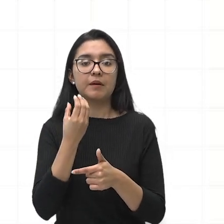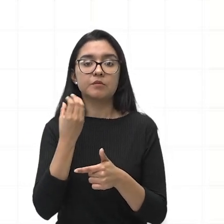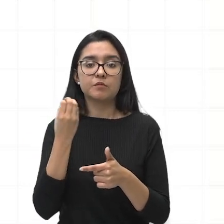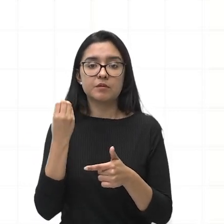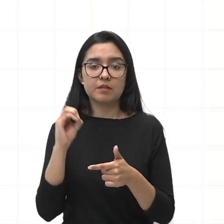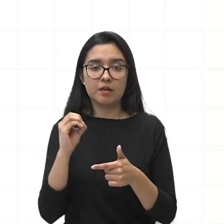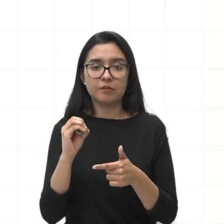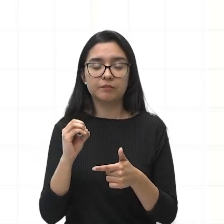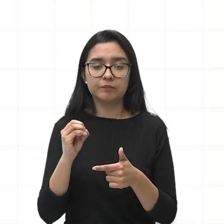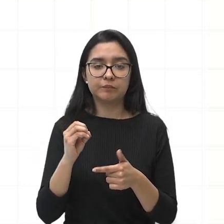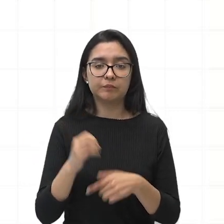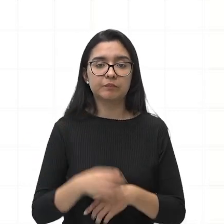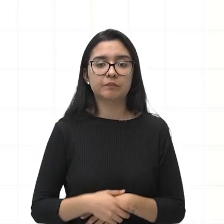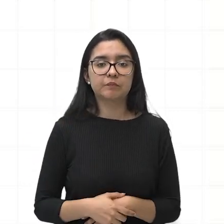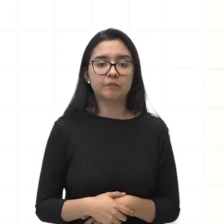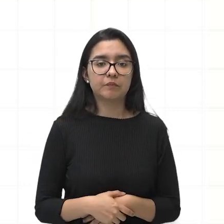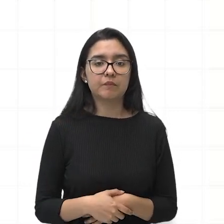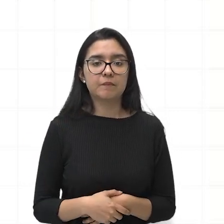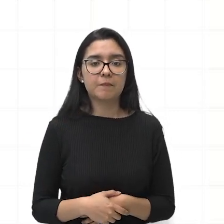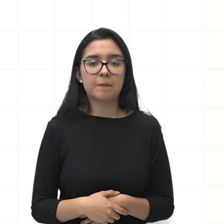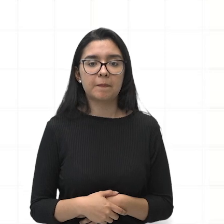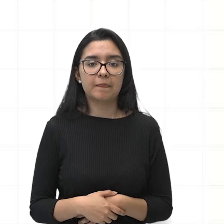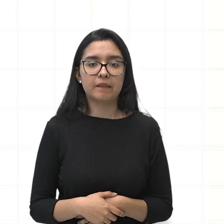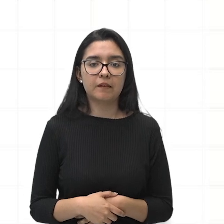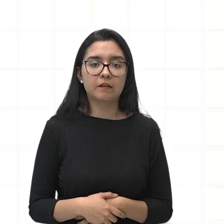quociente. Vamos apagar ali do outro lado.